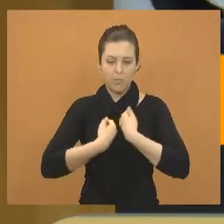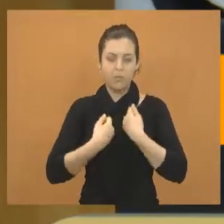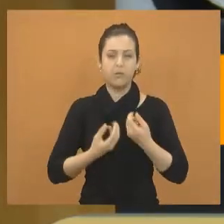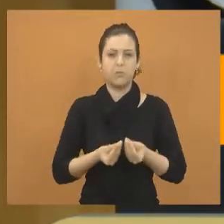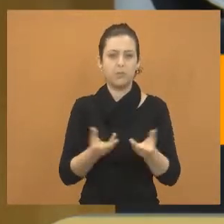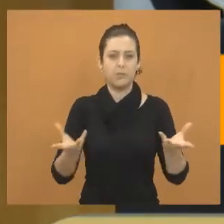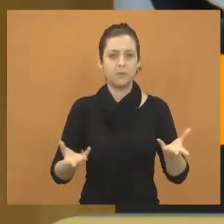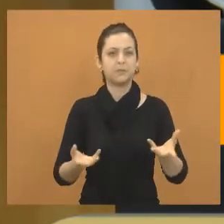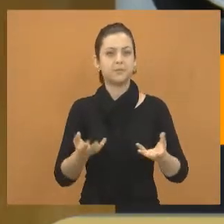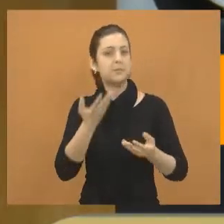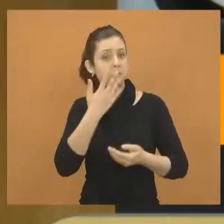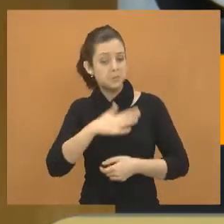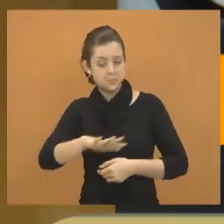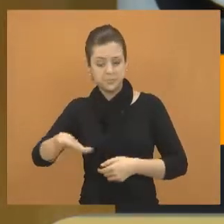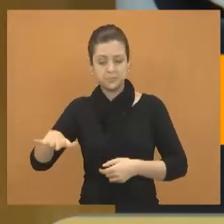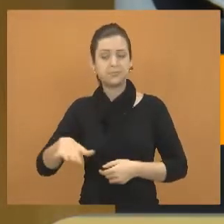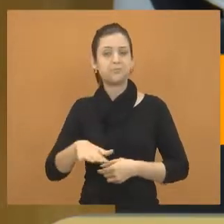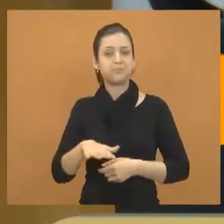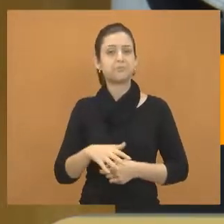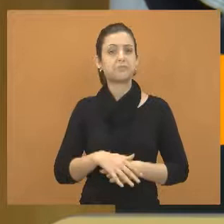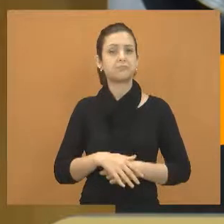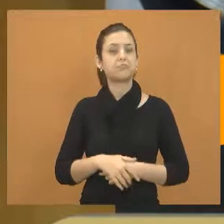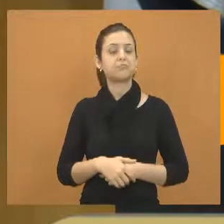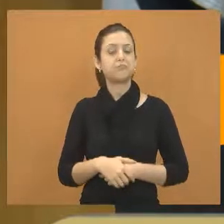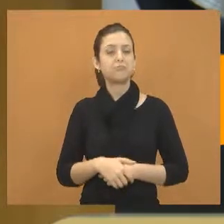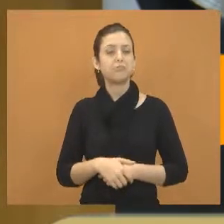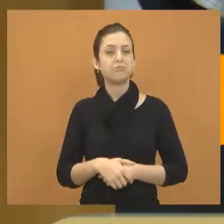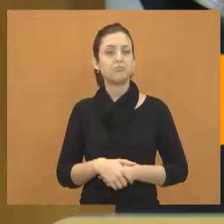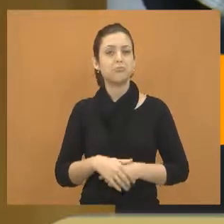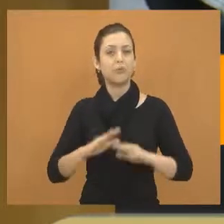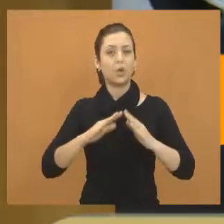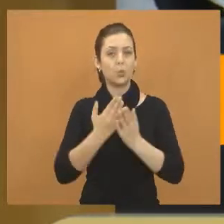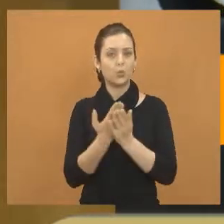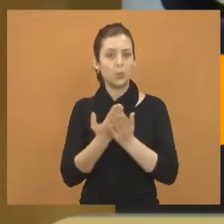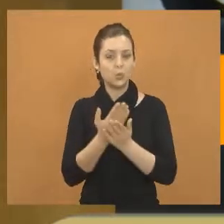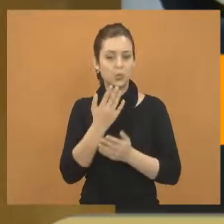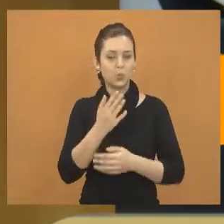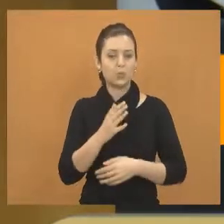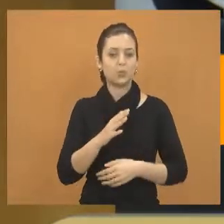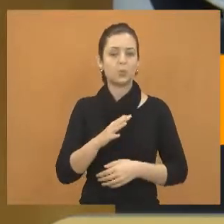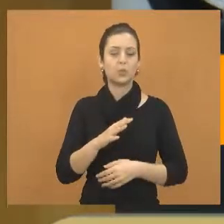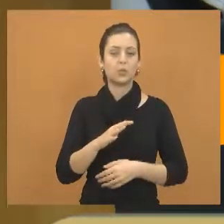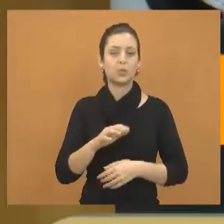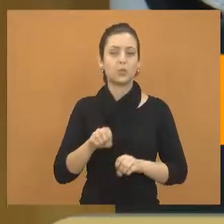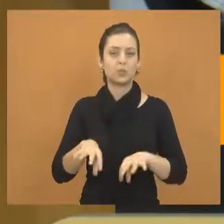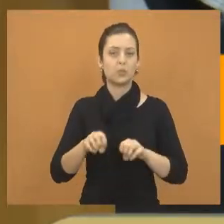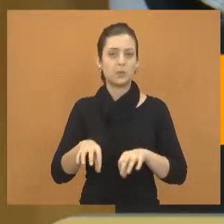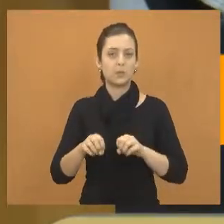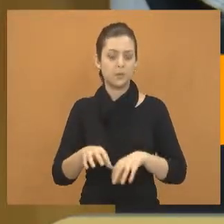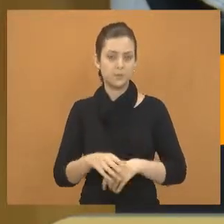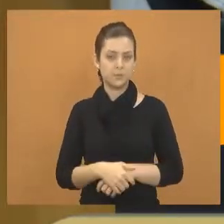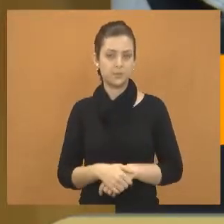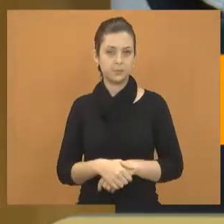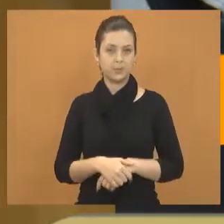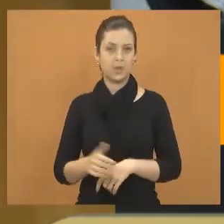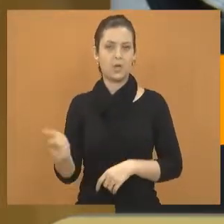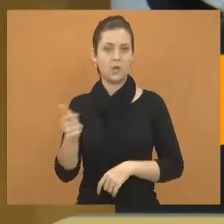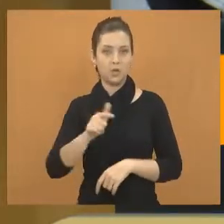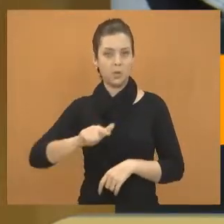uniformizar as crianças da rede pública municipal de educação. Outra